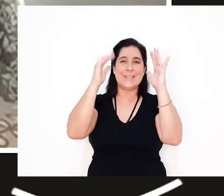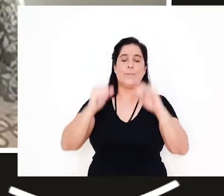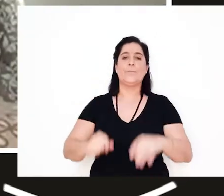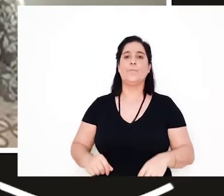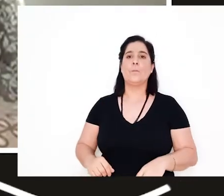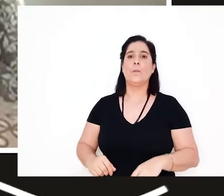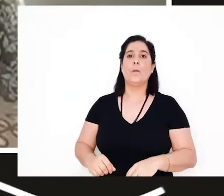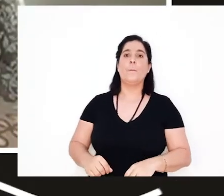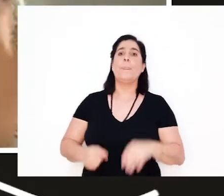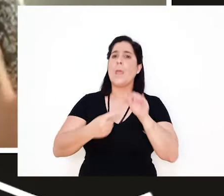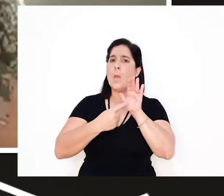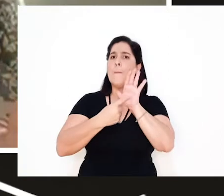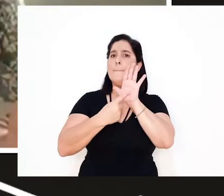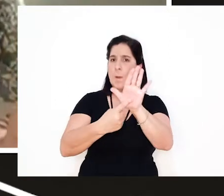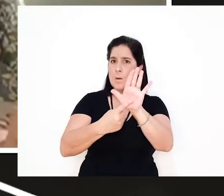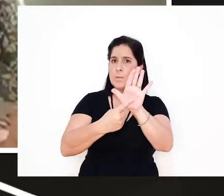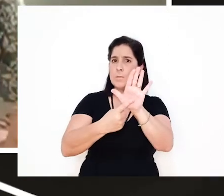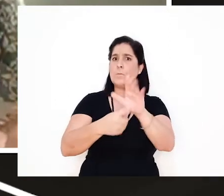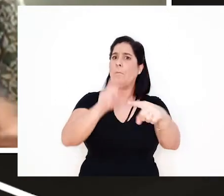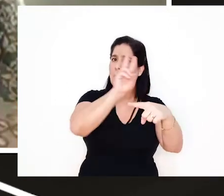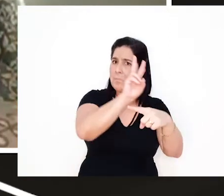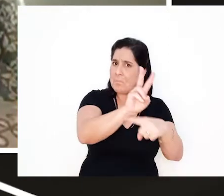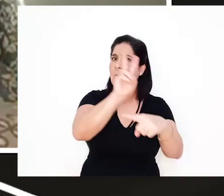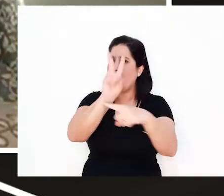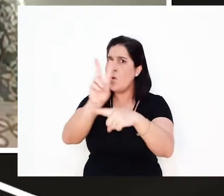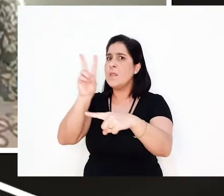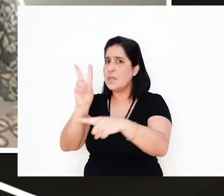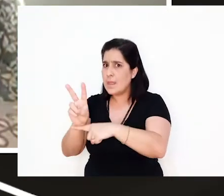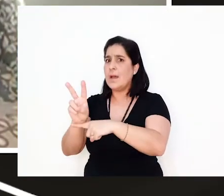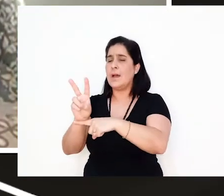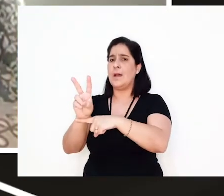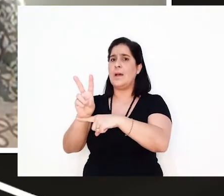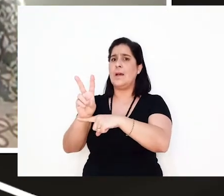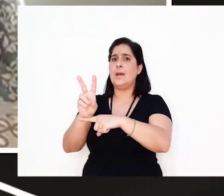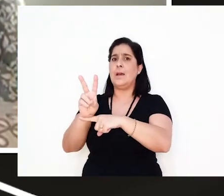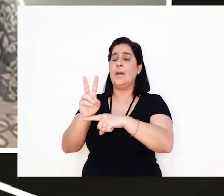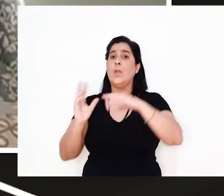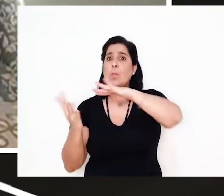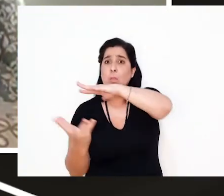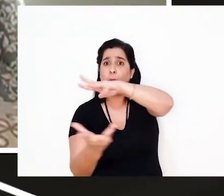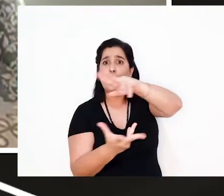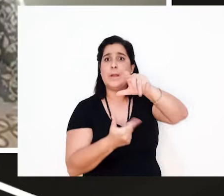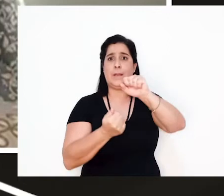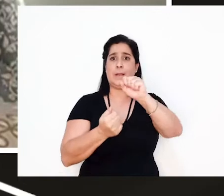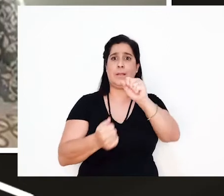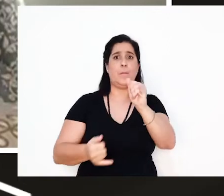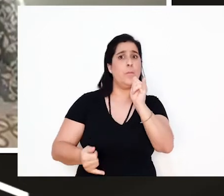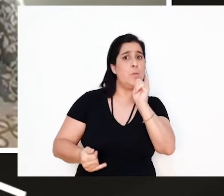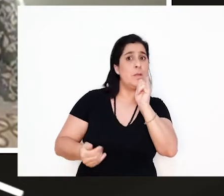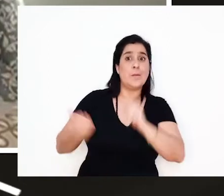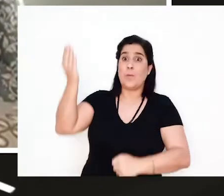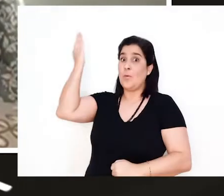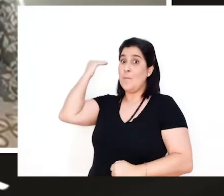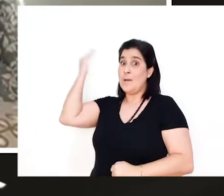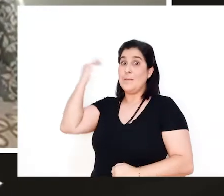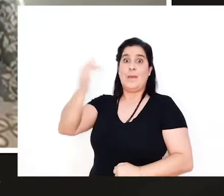desses cuidados, porque o futuro precisa, né? Que a gente já não tem o nosso planeta, não tem a mesma saúde que tinha na época em que